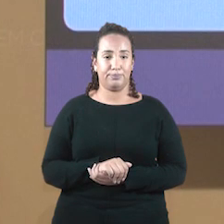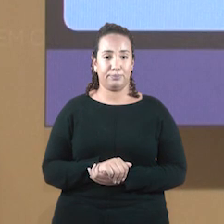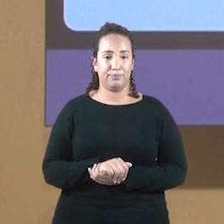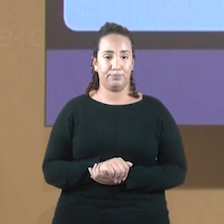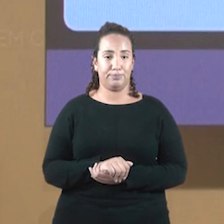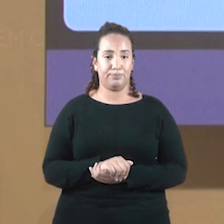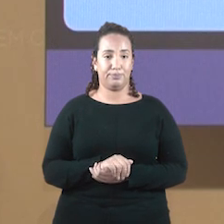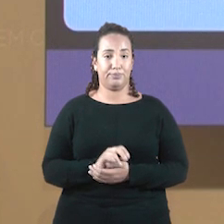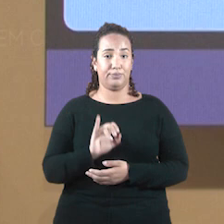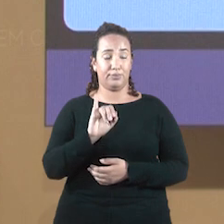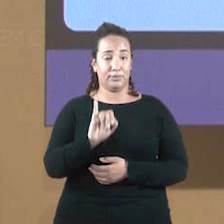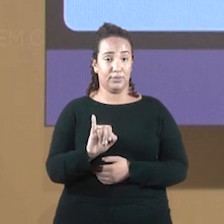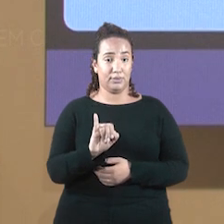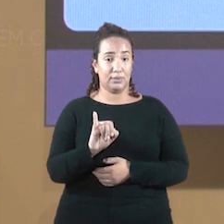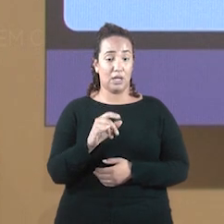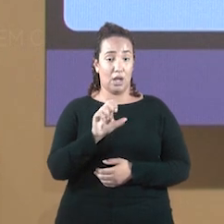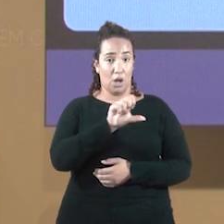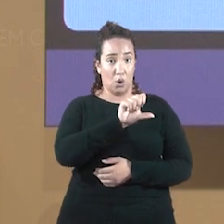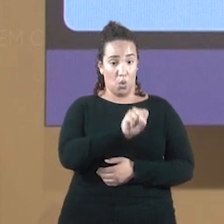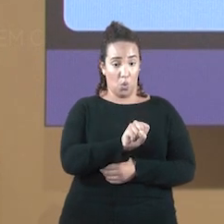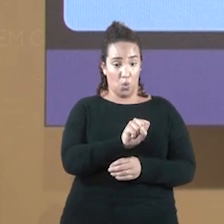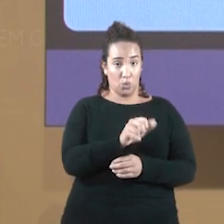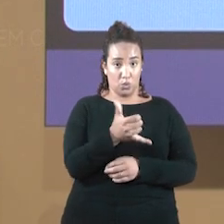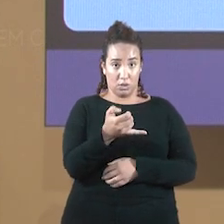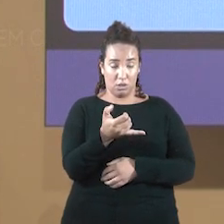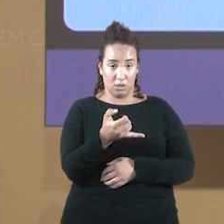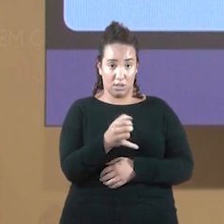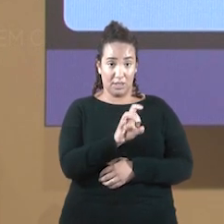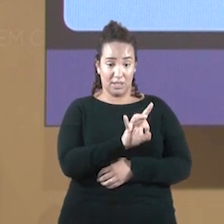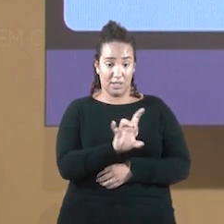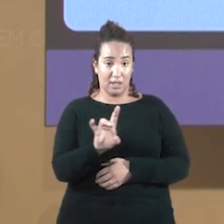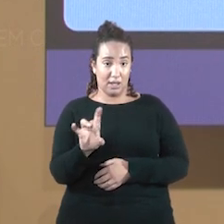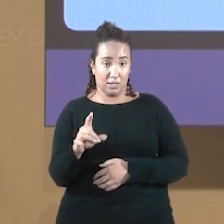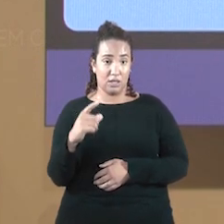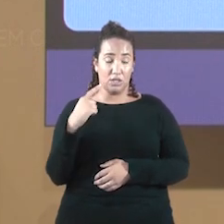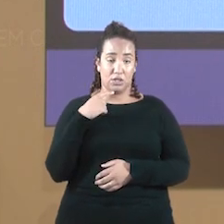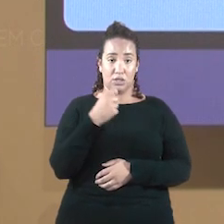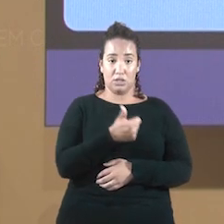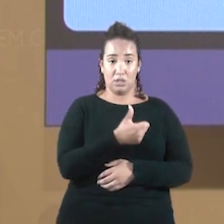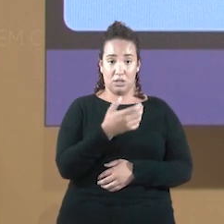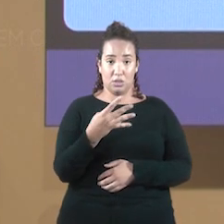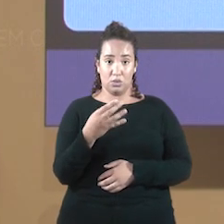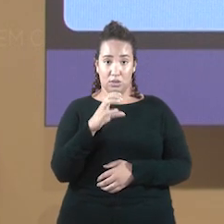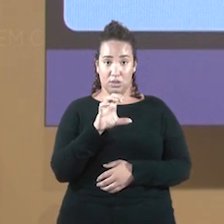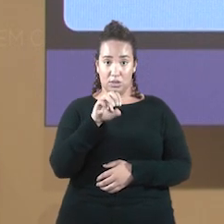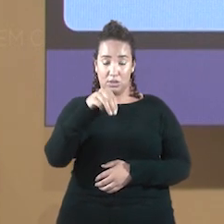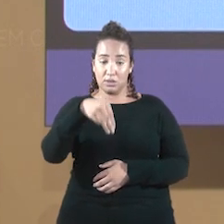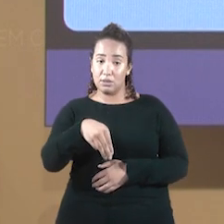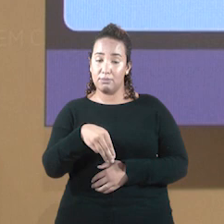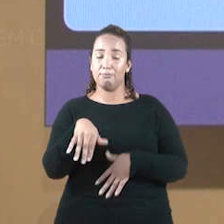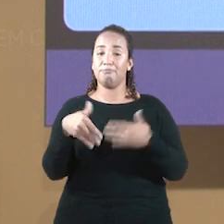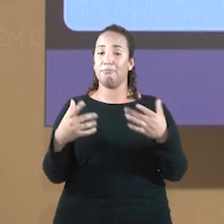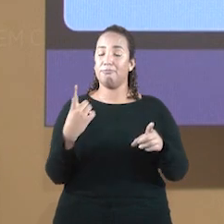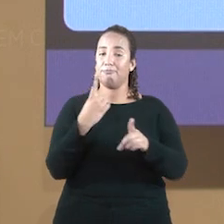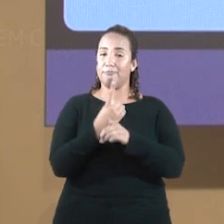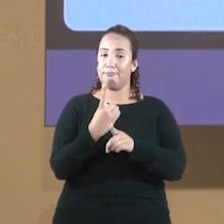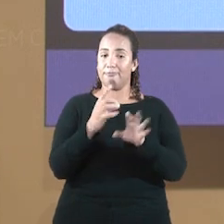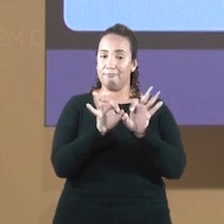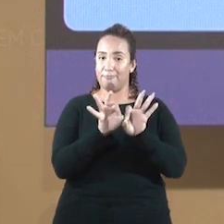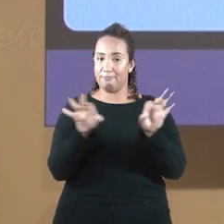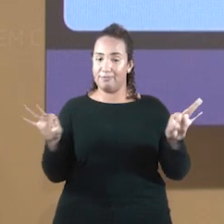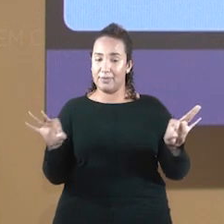Se o espaço media 8 canetas e cada caneta tinha 14 centímetros, para encontrar a medida